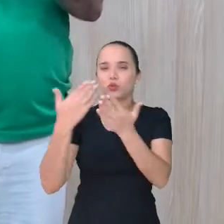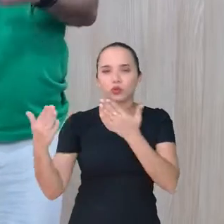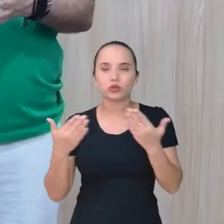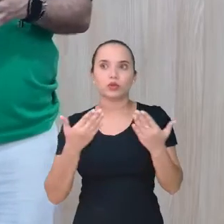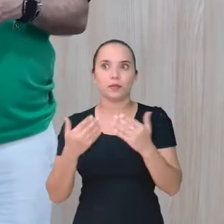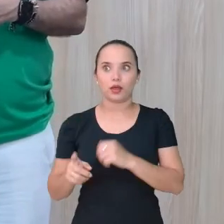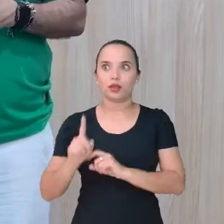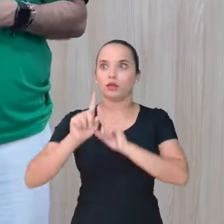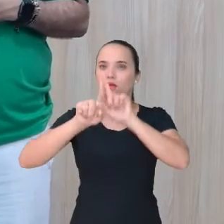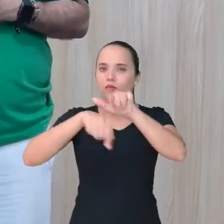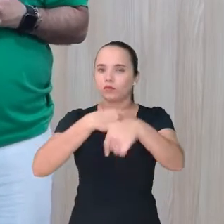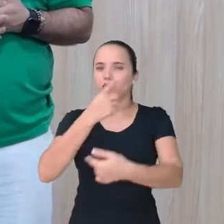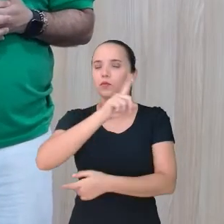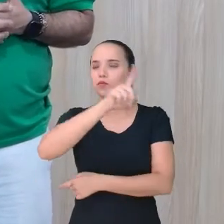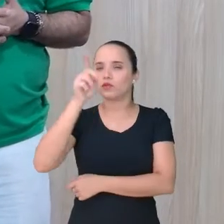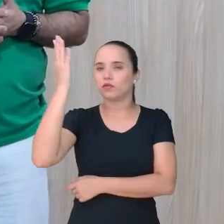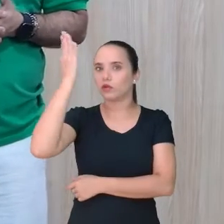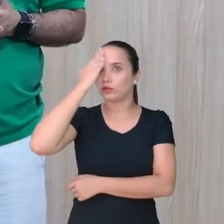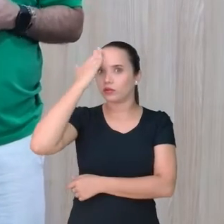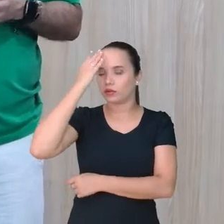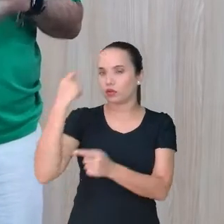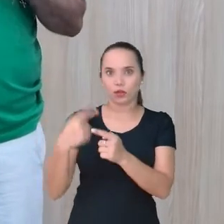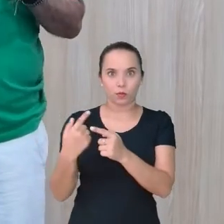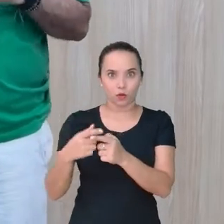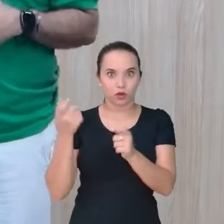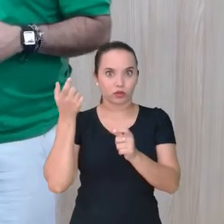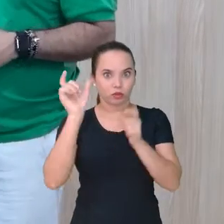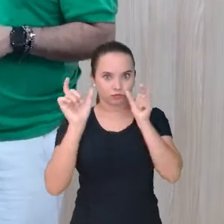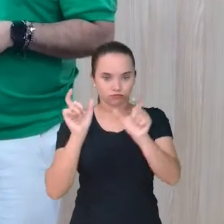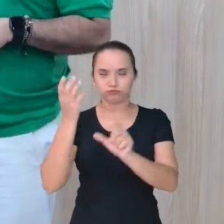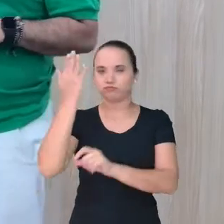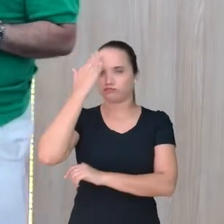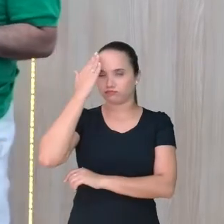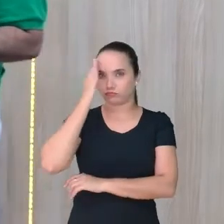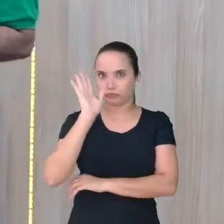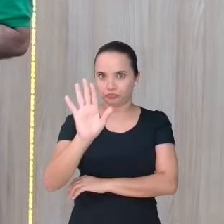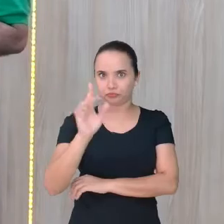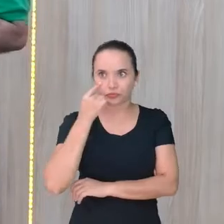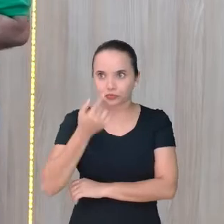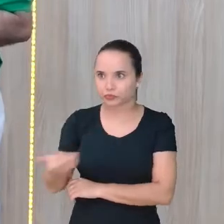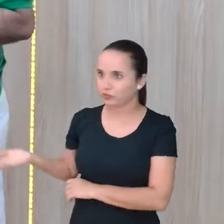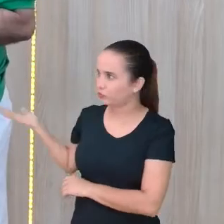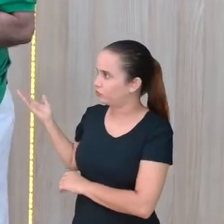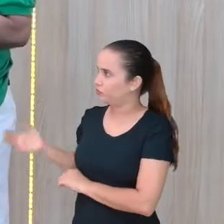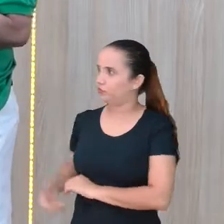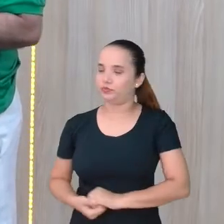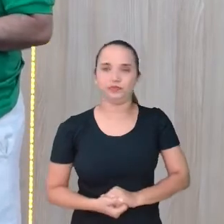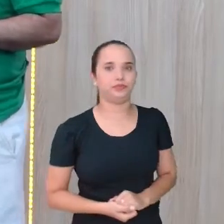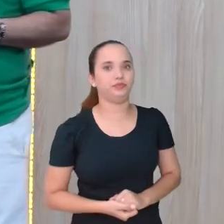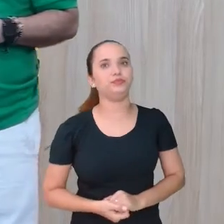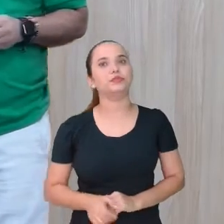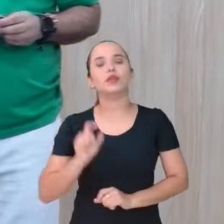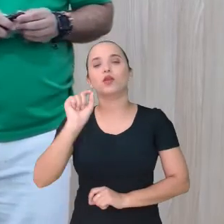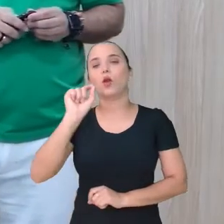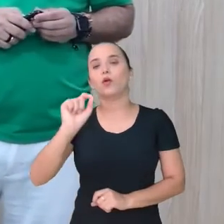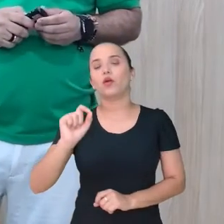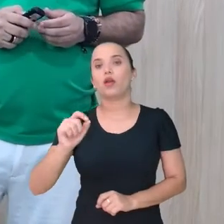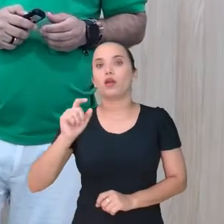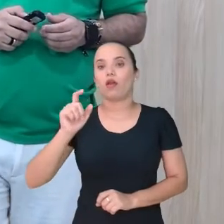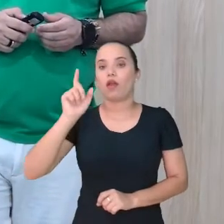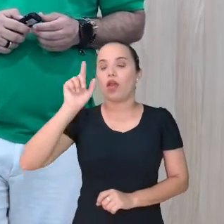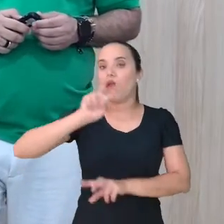isso, e vocês vão entender por que a gente está falando, né, sobre liberdade. Veja, liberdade é, de maneira geral, a condição daquele que é livre,